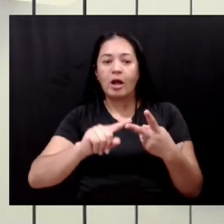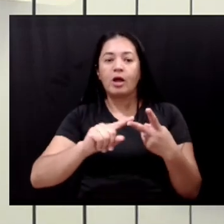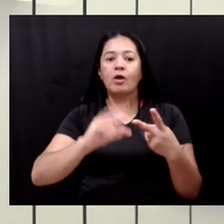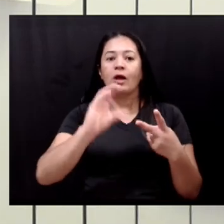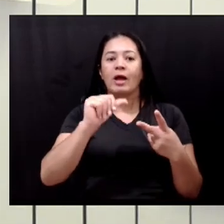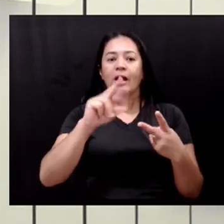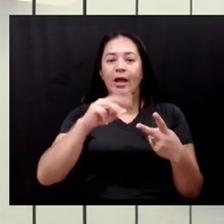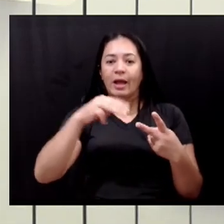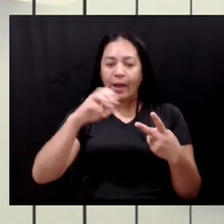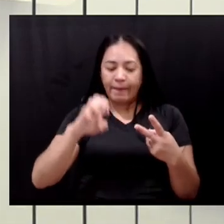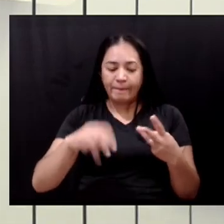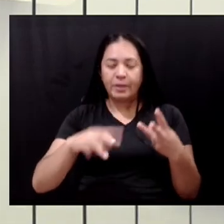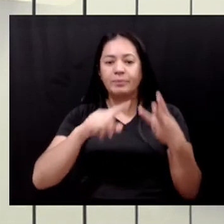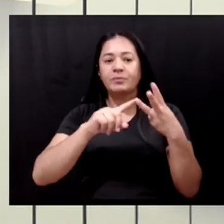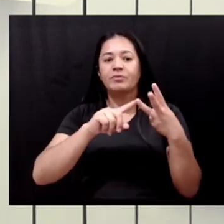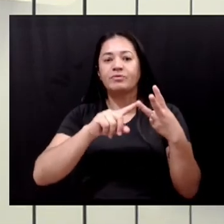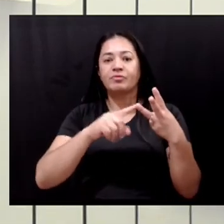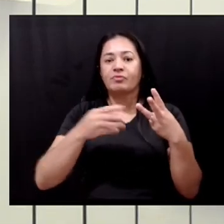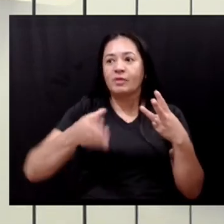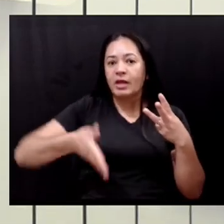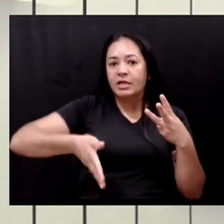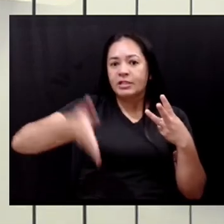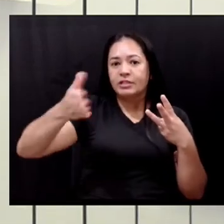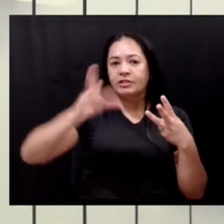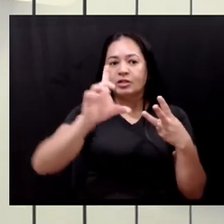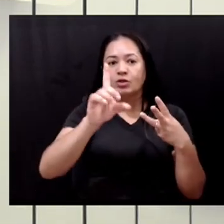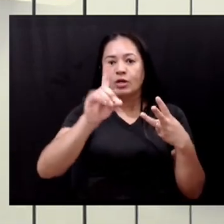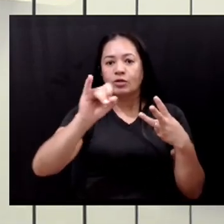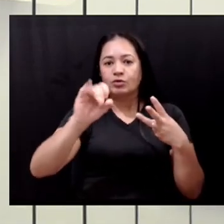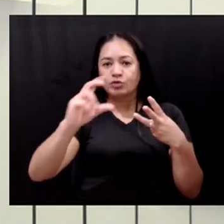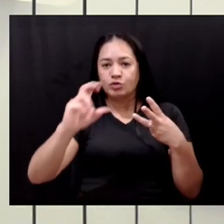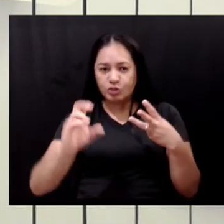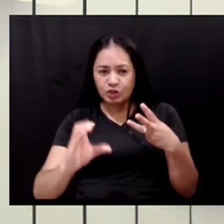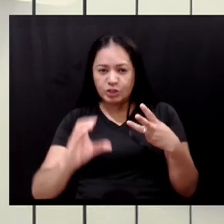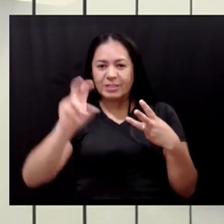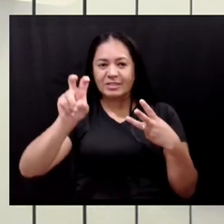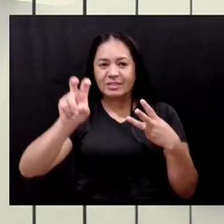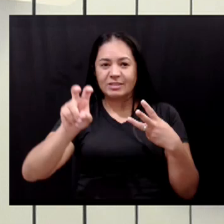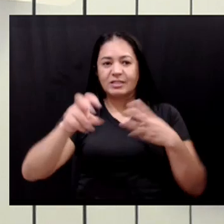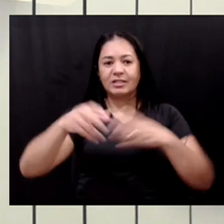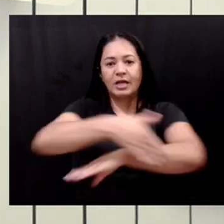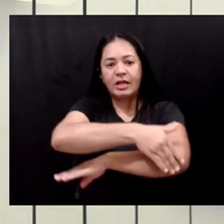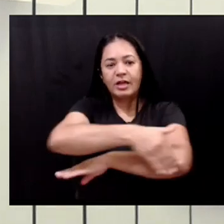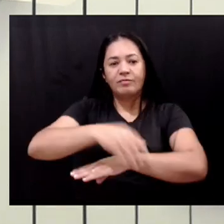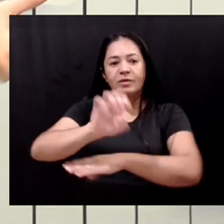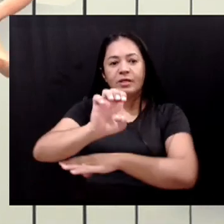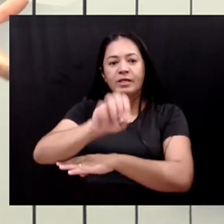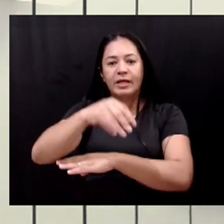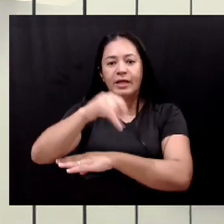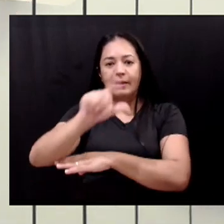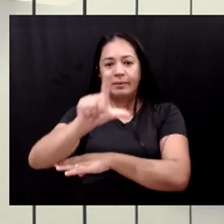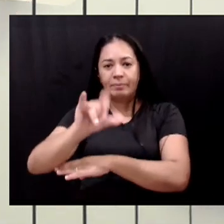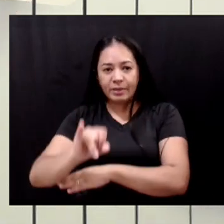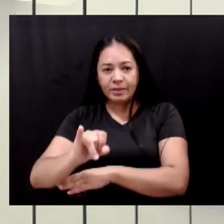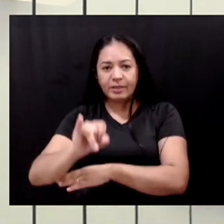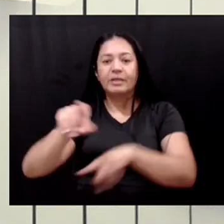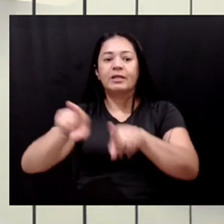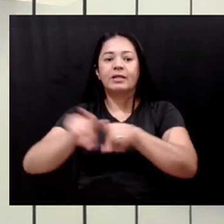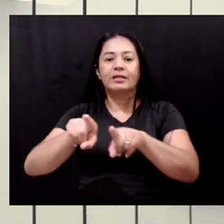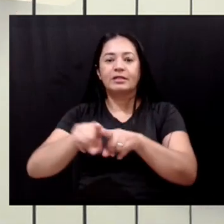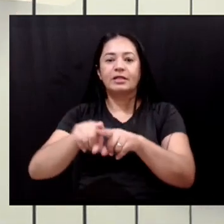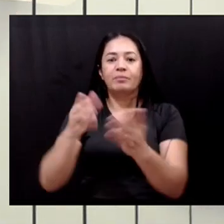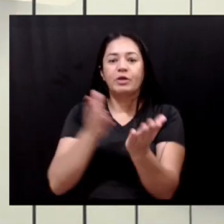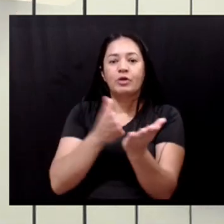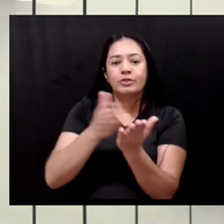em direção ao DIC 5, a Avenida Emily Cristiane Giovanni e quem vem pelos dois sentidos da Rua